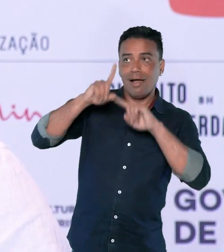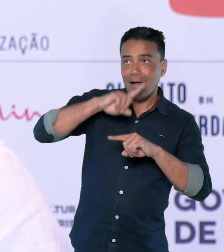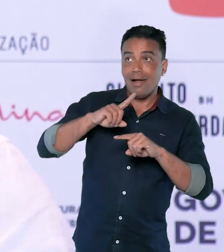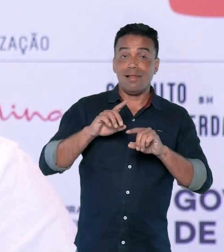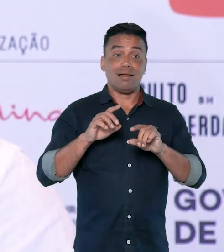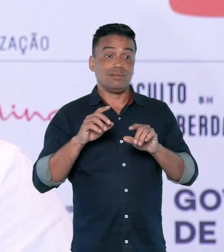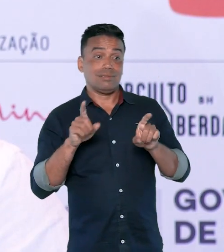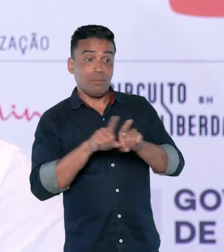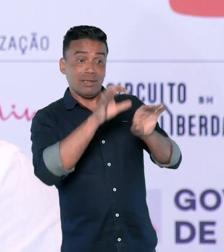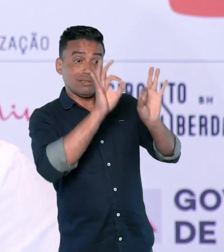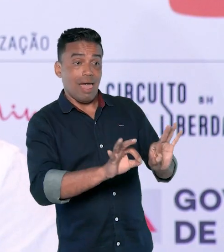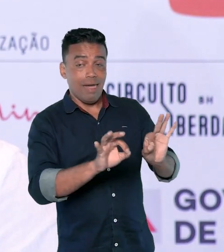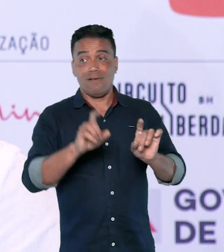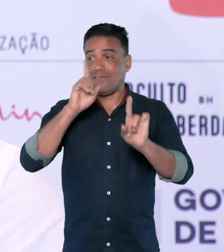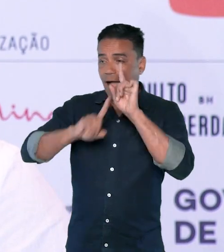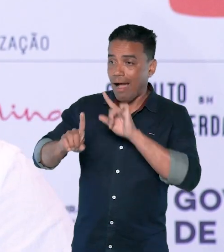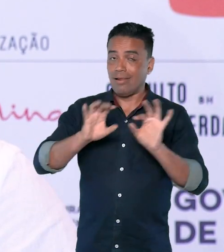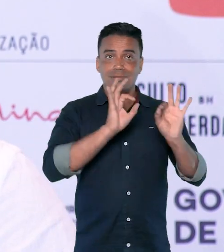Porque quando você